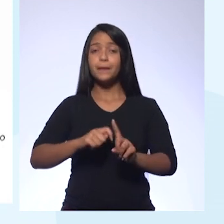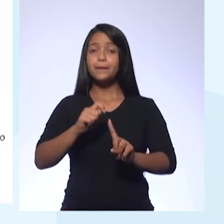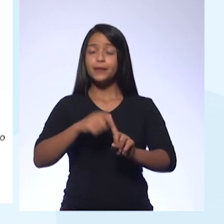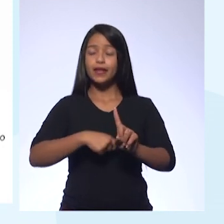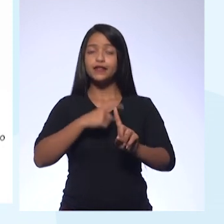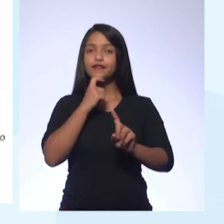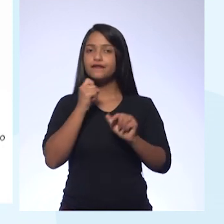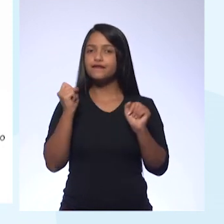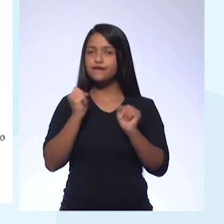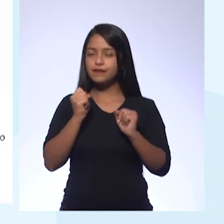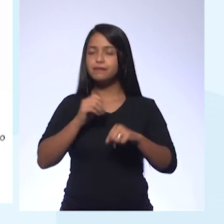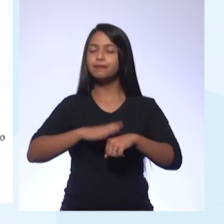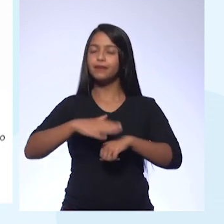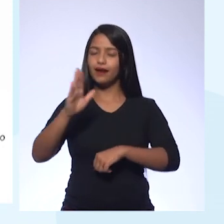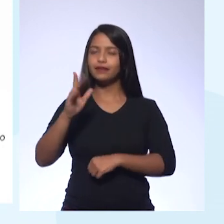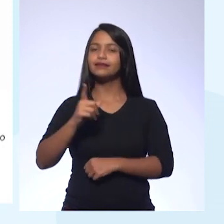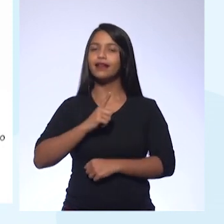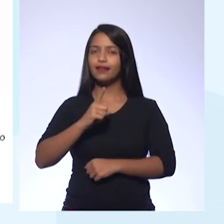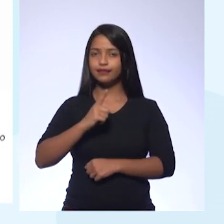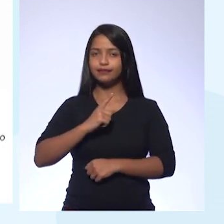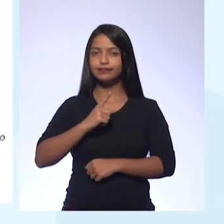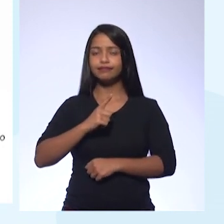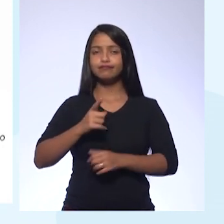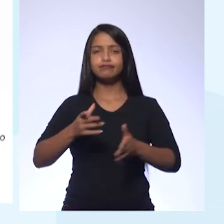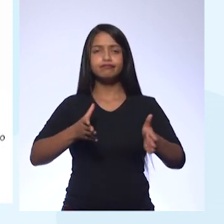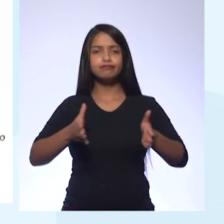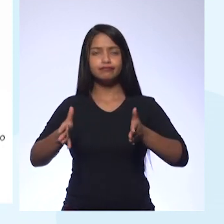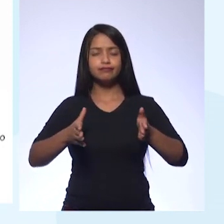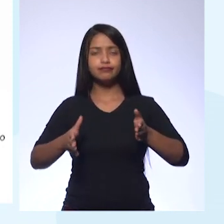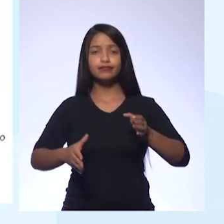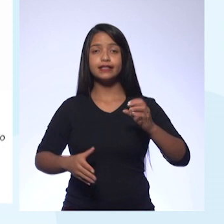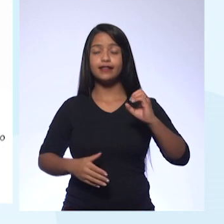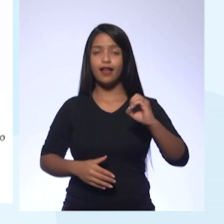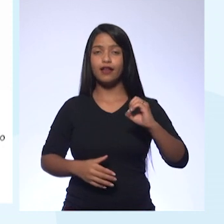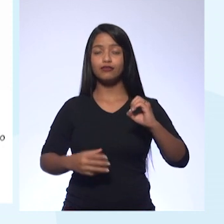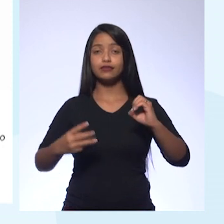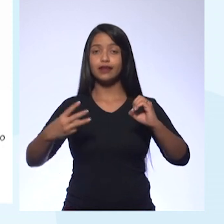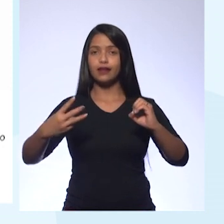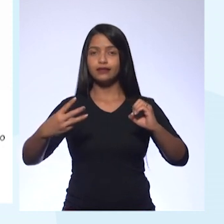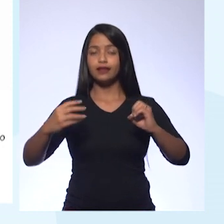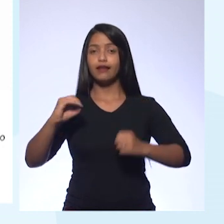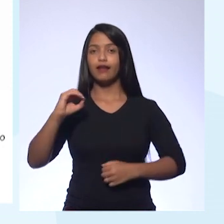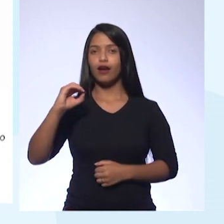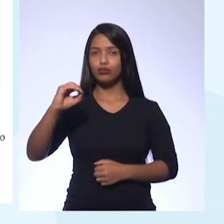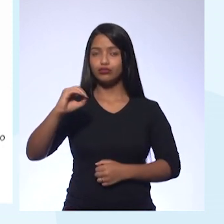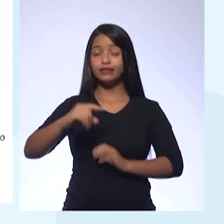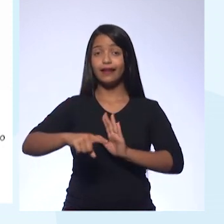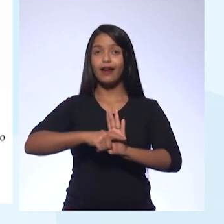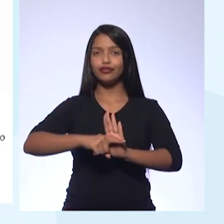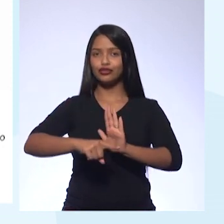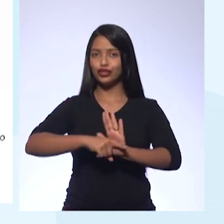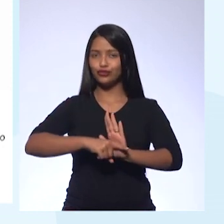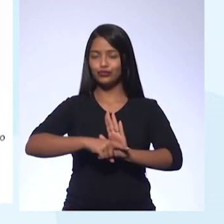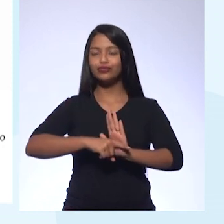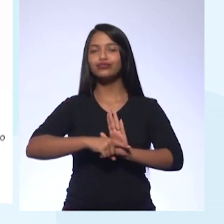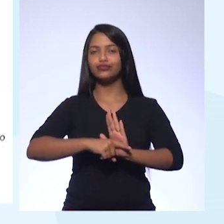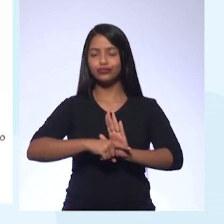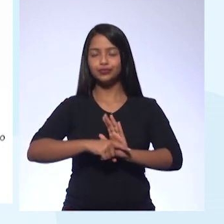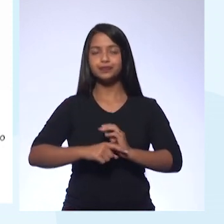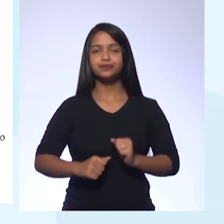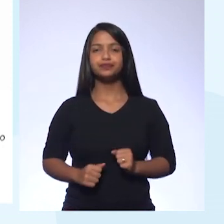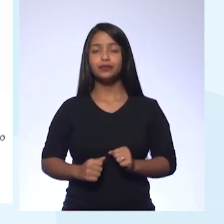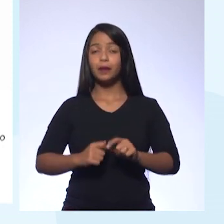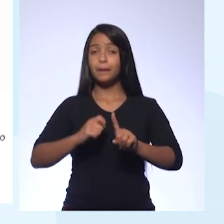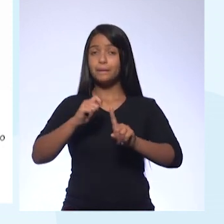média acima ou entre 0 e 3 graus, pelo menos, negativo, né? Um mês